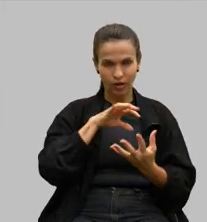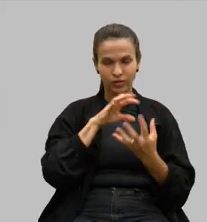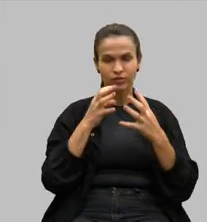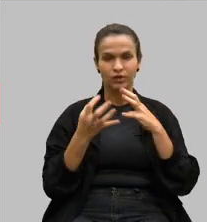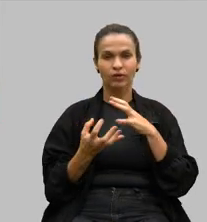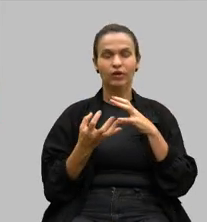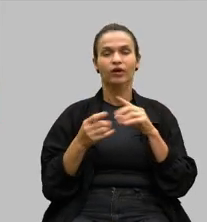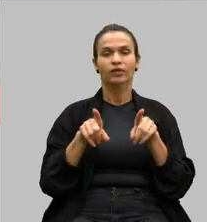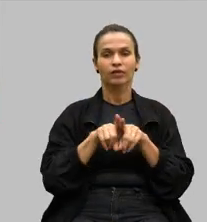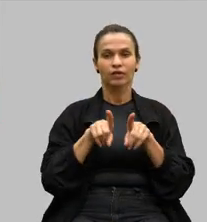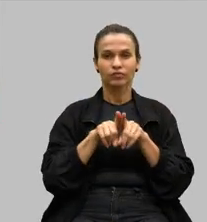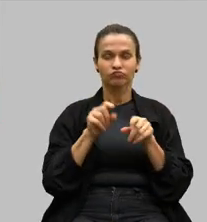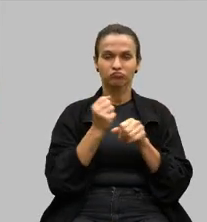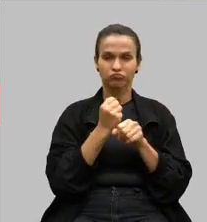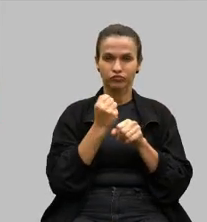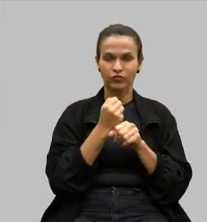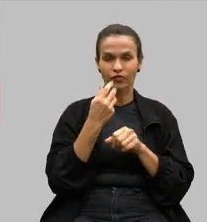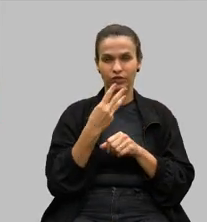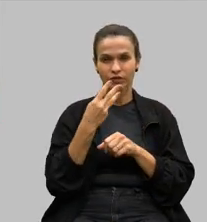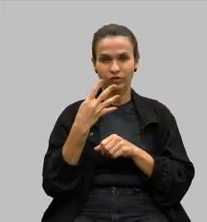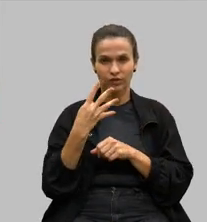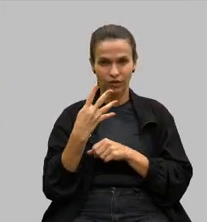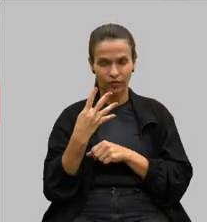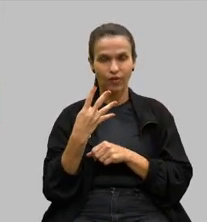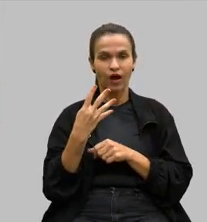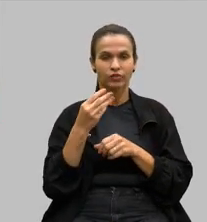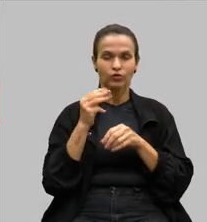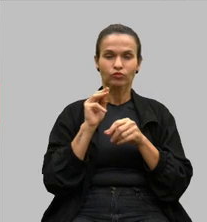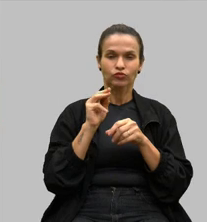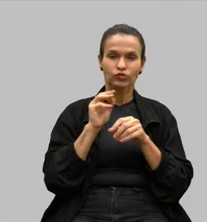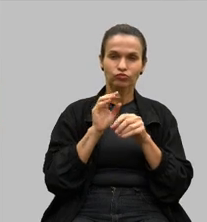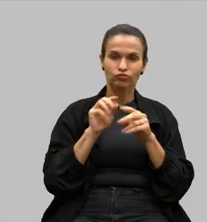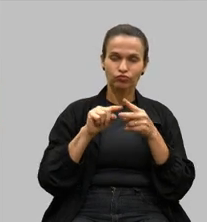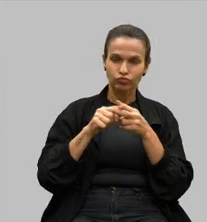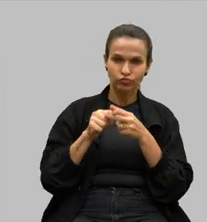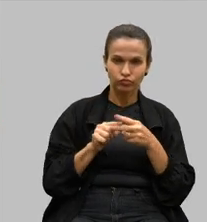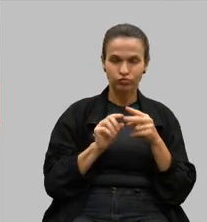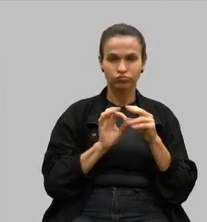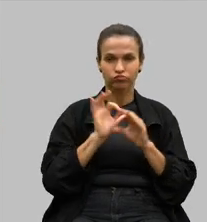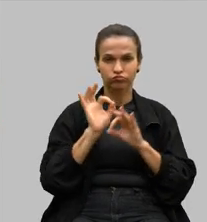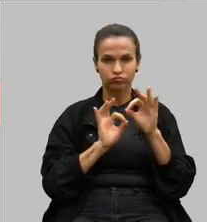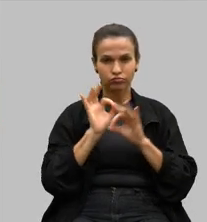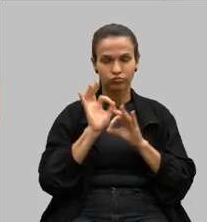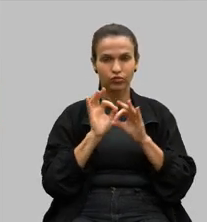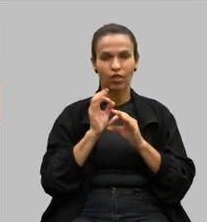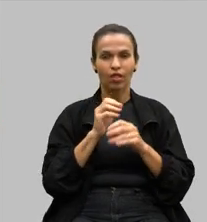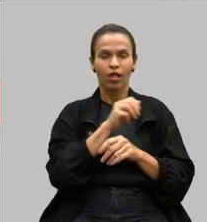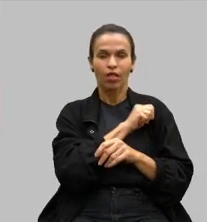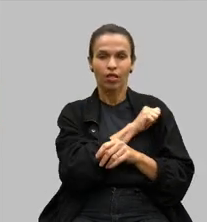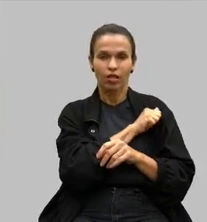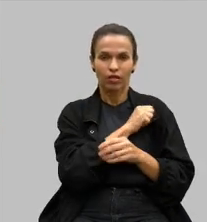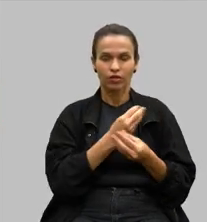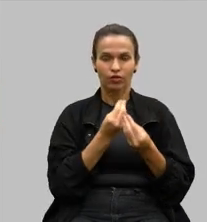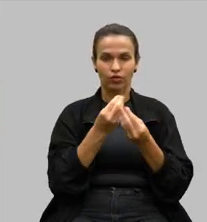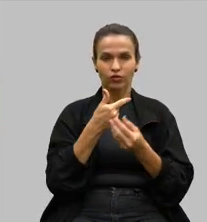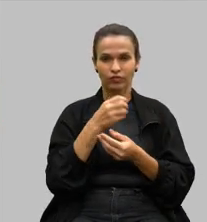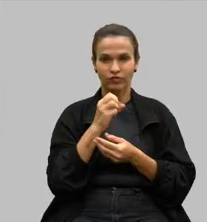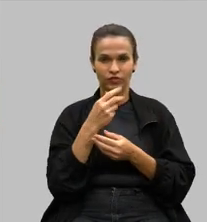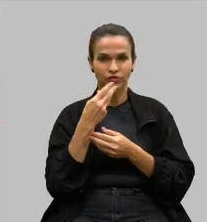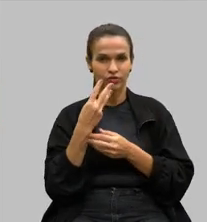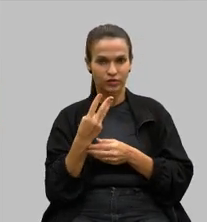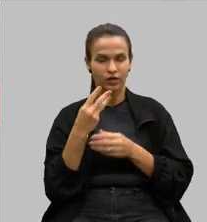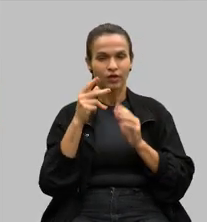da unidade foram 34 acervos conservados entregue pelos estudantes 203 realização da edição piloto projeto